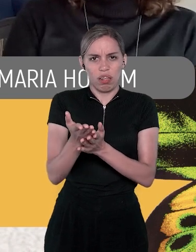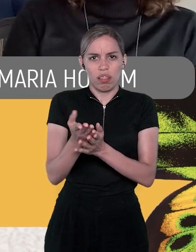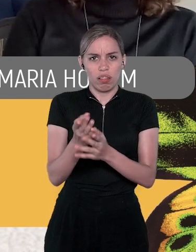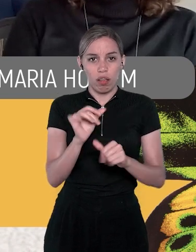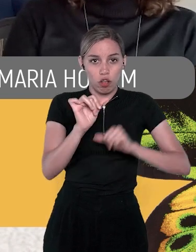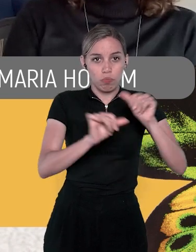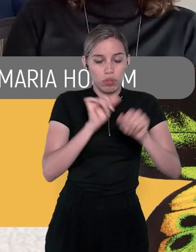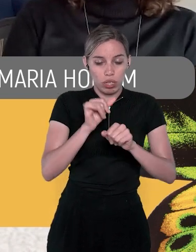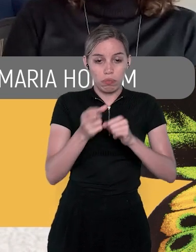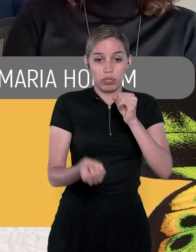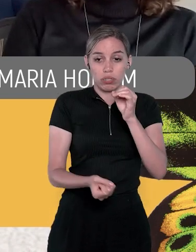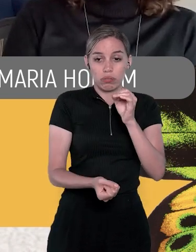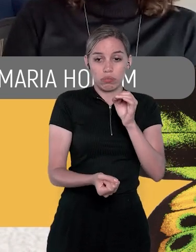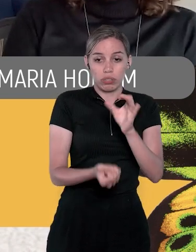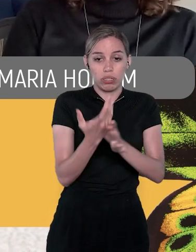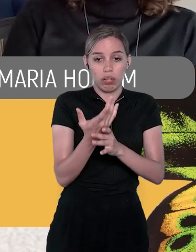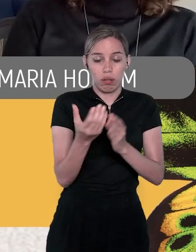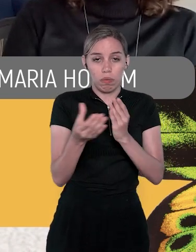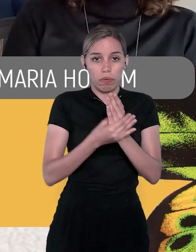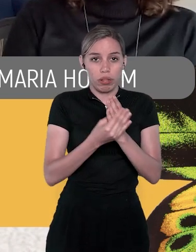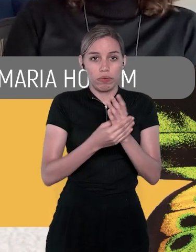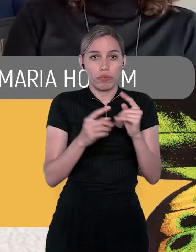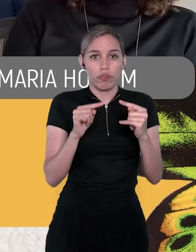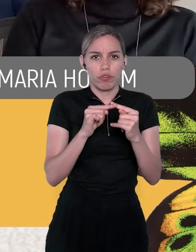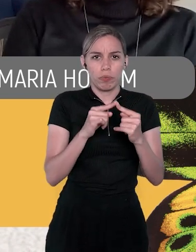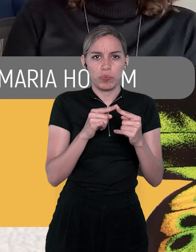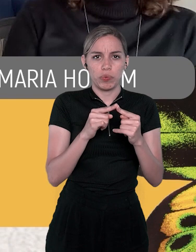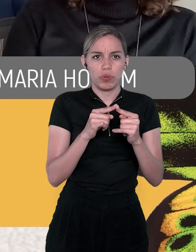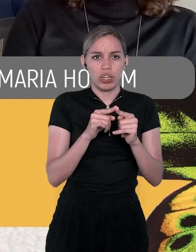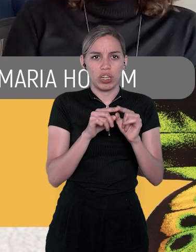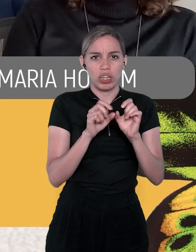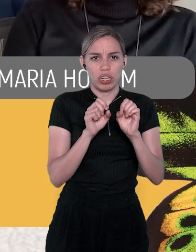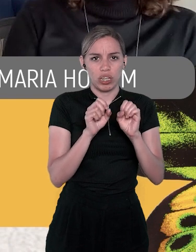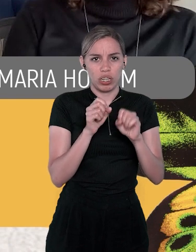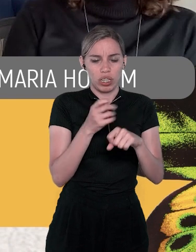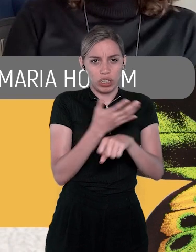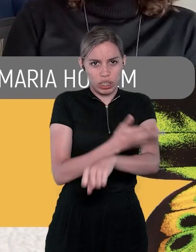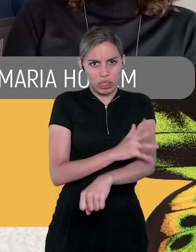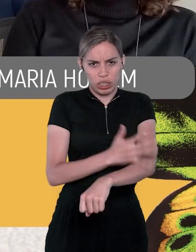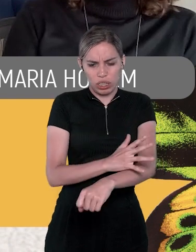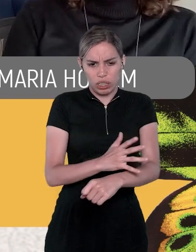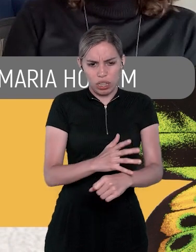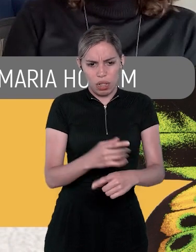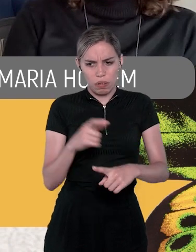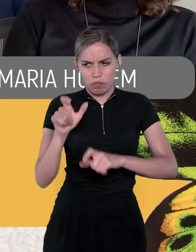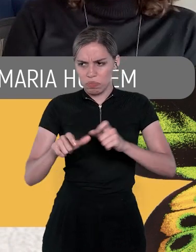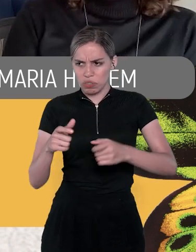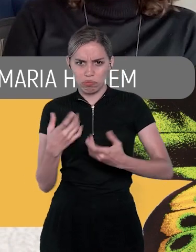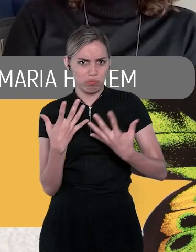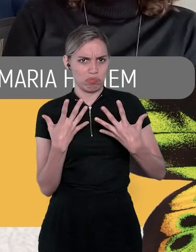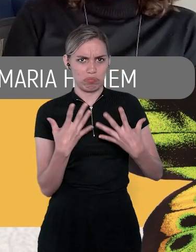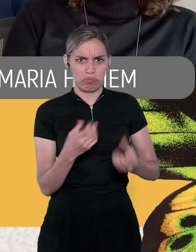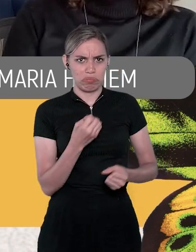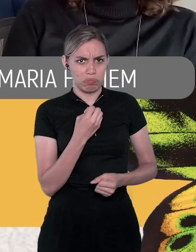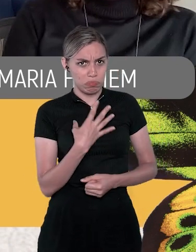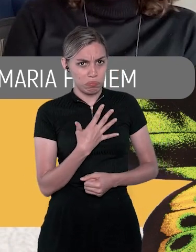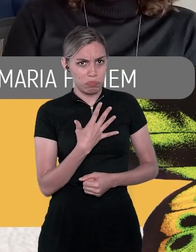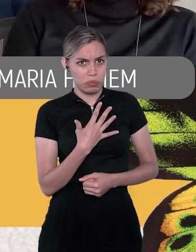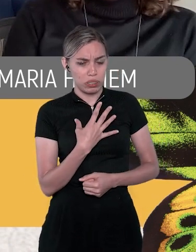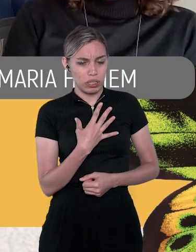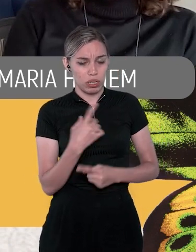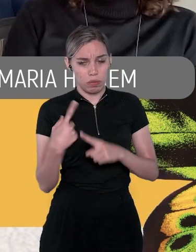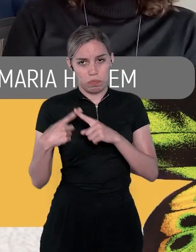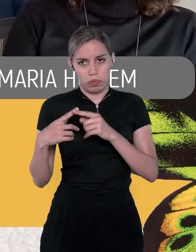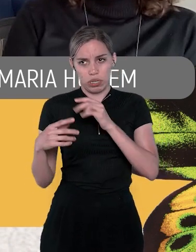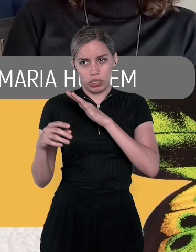ensaio, né? que é um gênero que foi desacreditado exatamente porque a academia